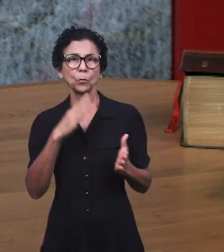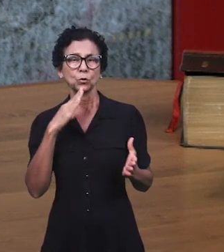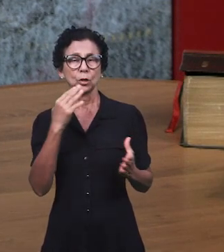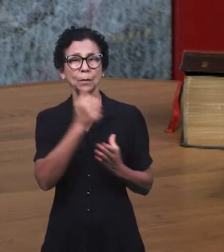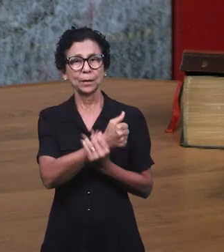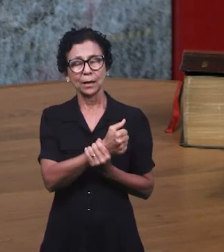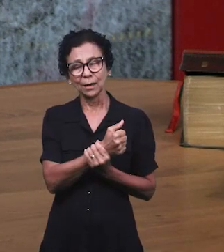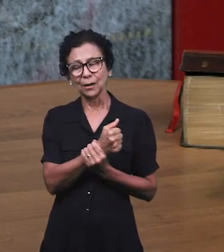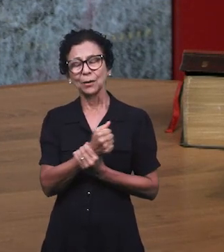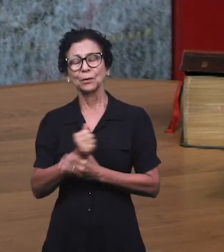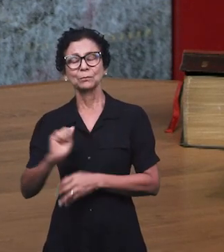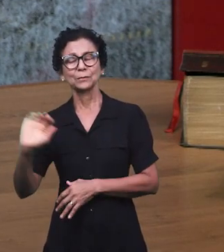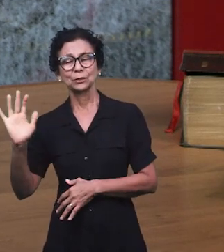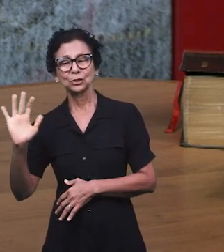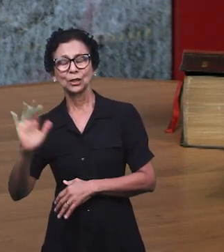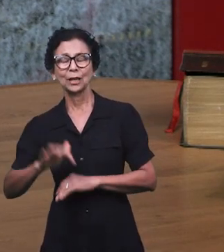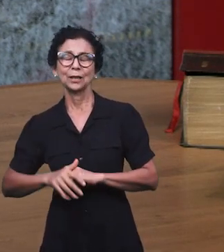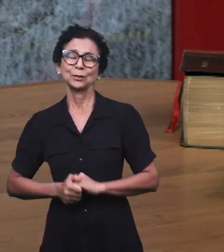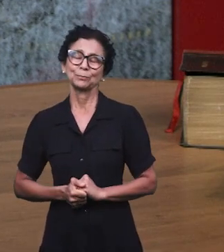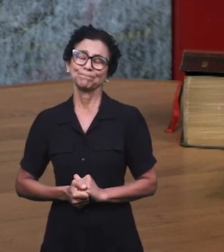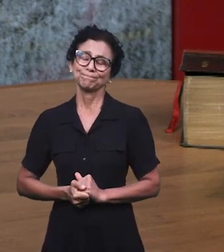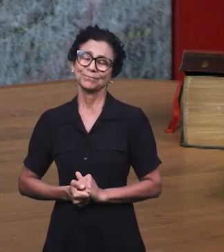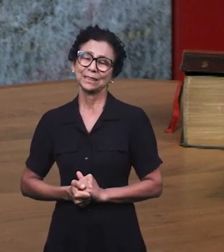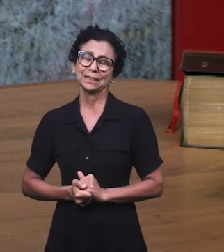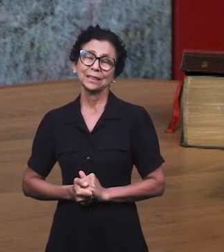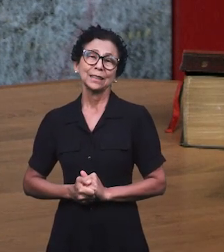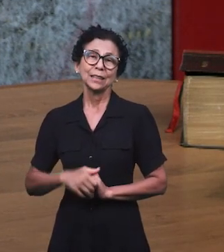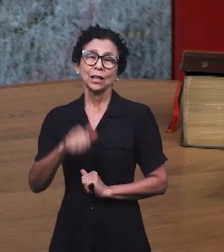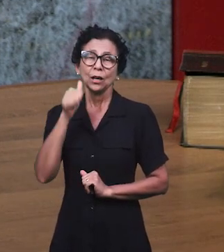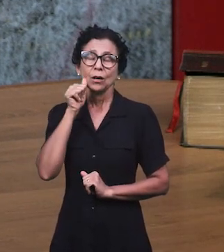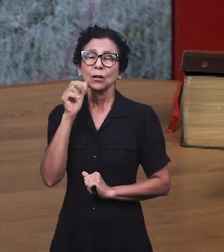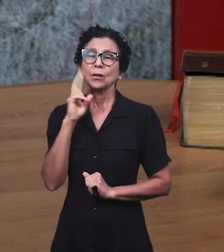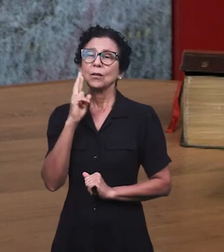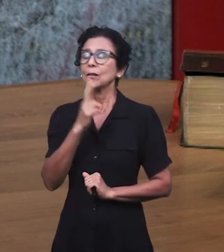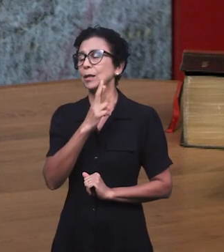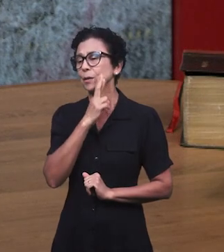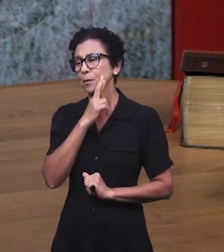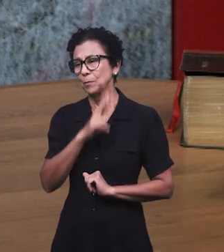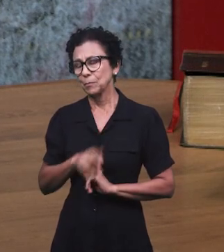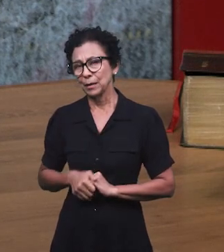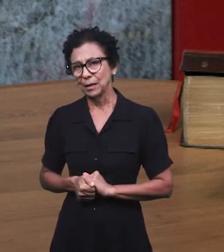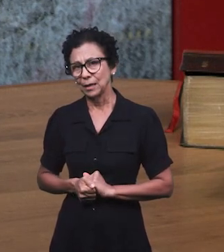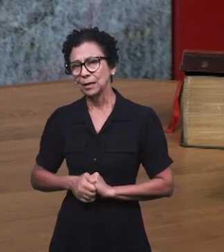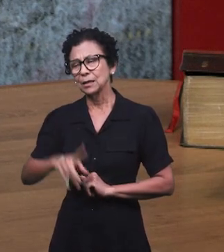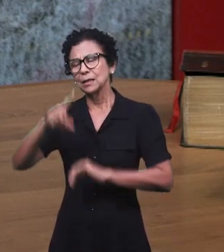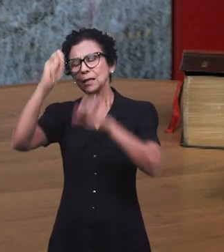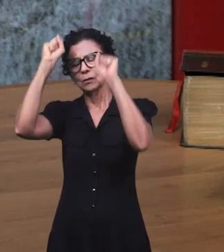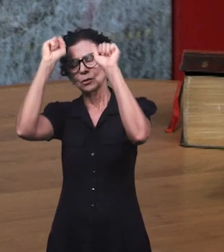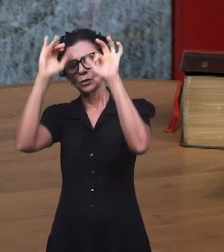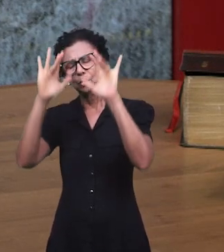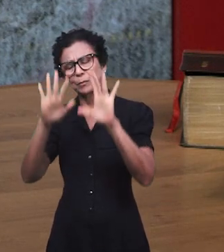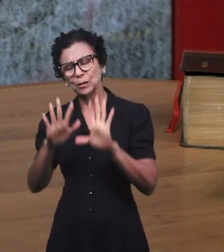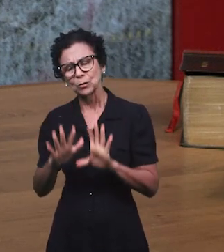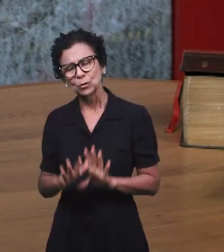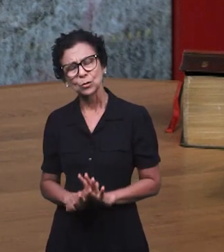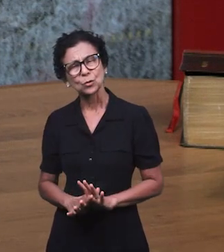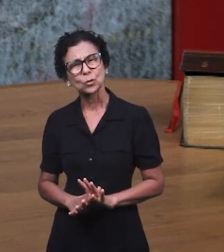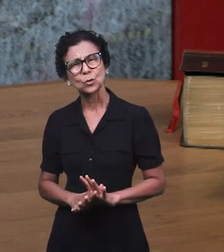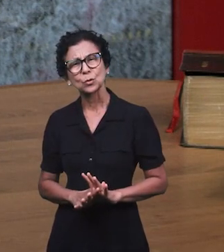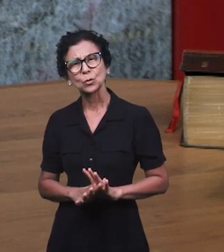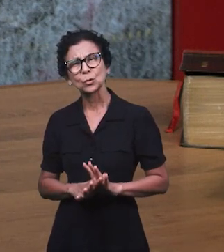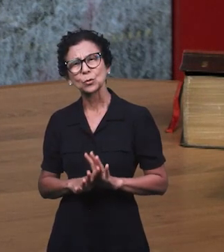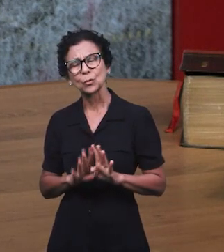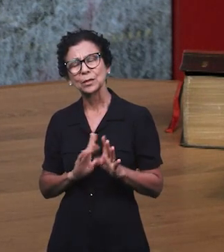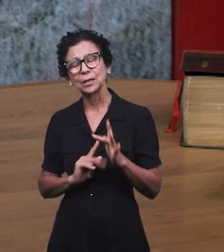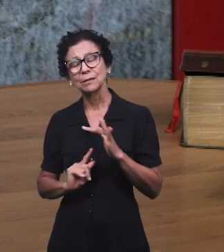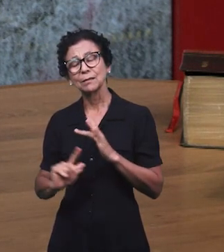e disseram-lhe, ó nossa irmã, sejas tu em milhares de milhares, e que a tua semente